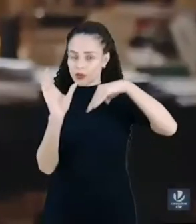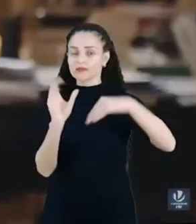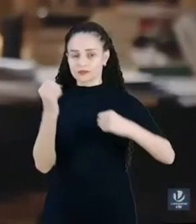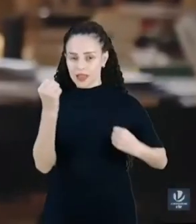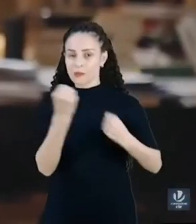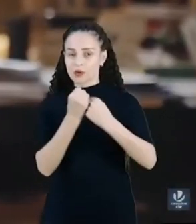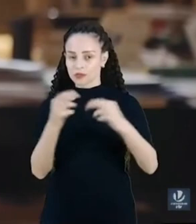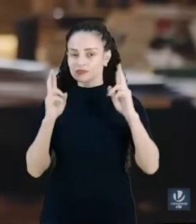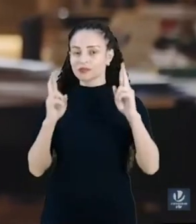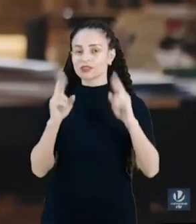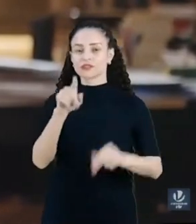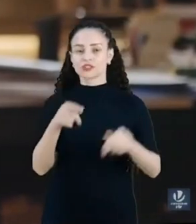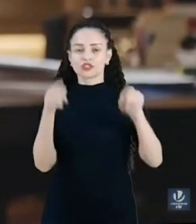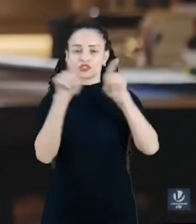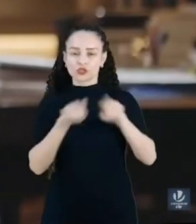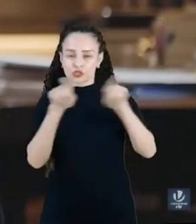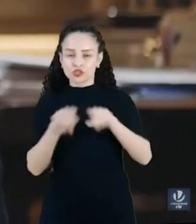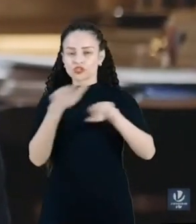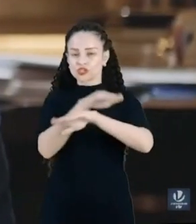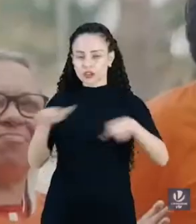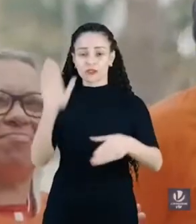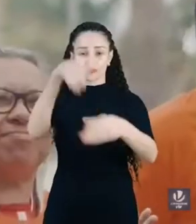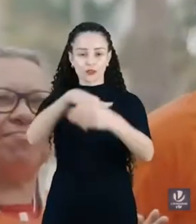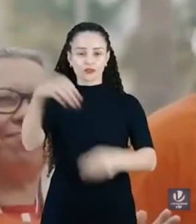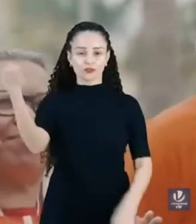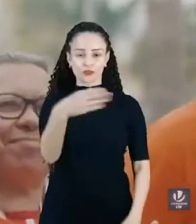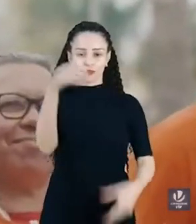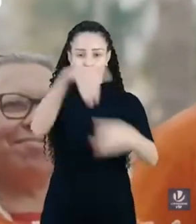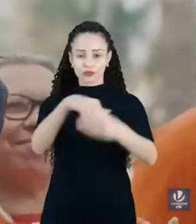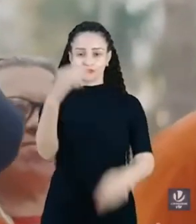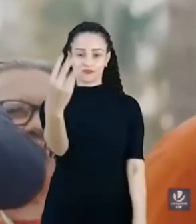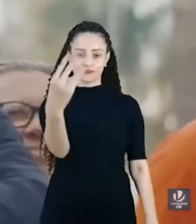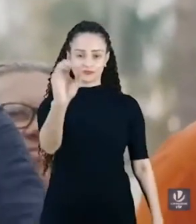Congresso. Eu conto com o seu apoio. Chega dos mesmos. Vote novo, vote 30.